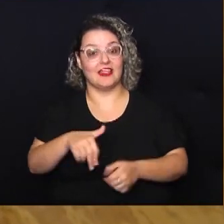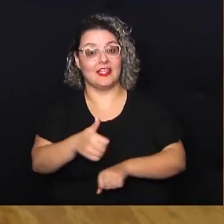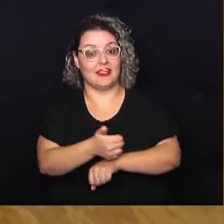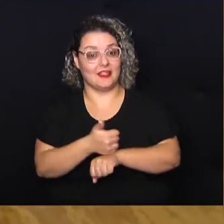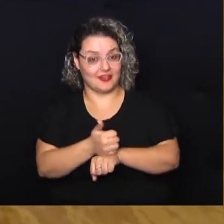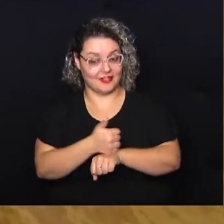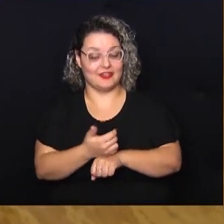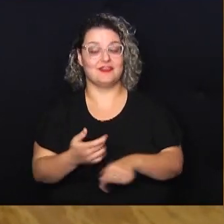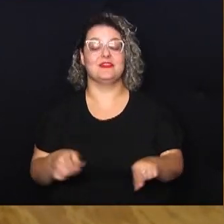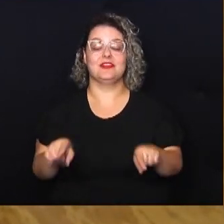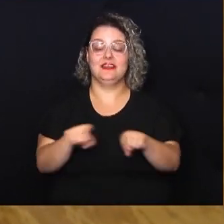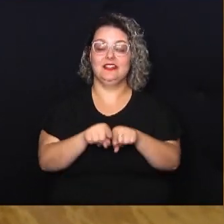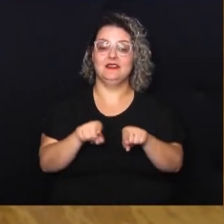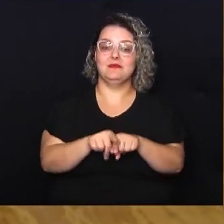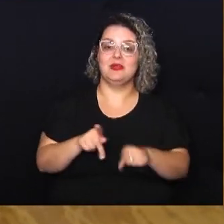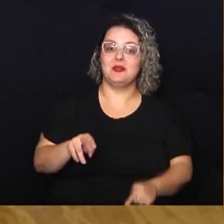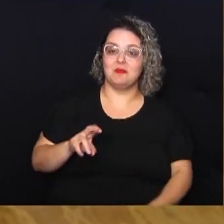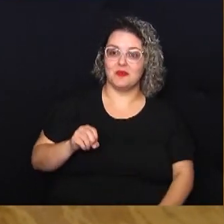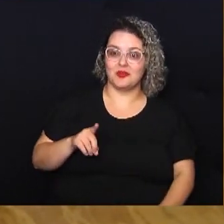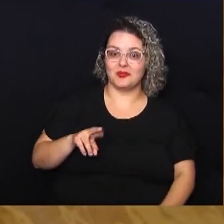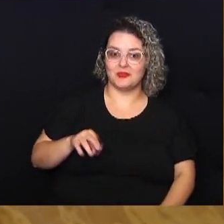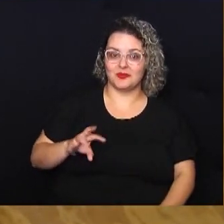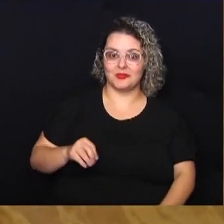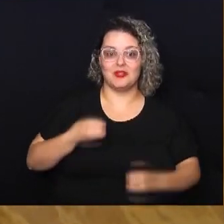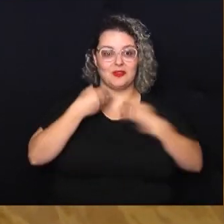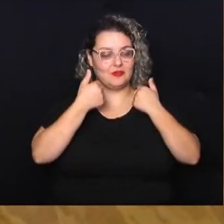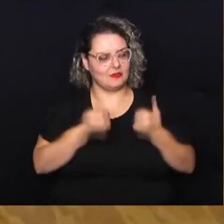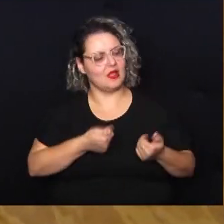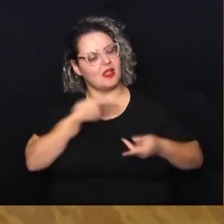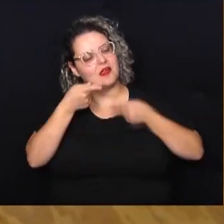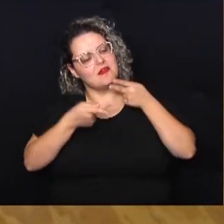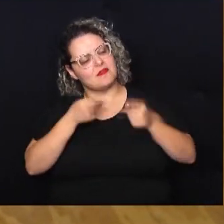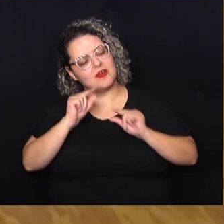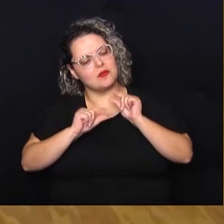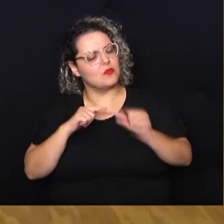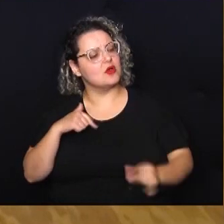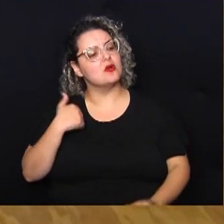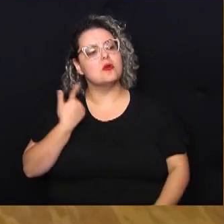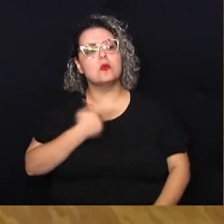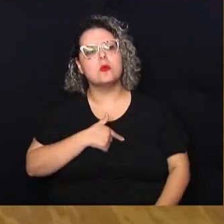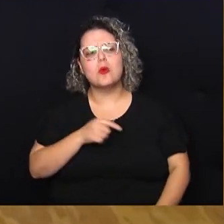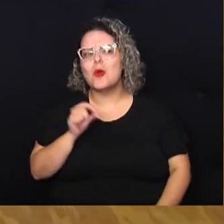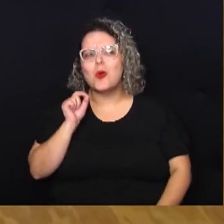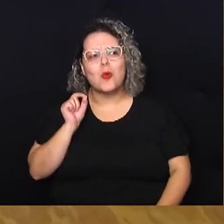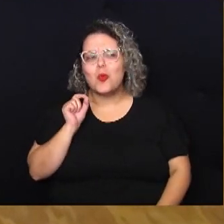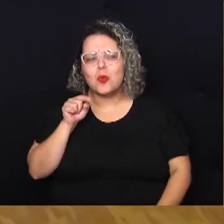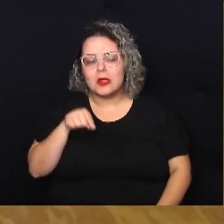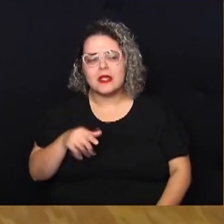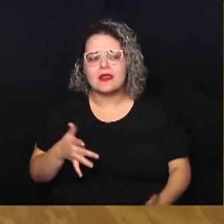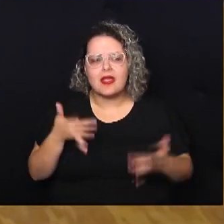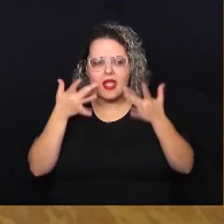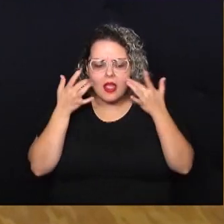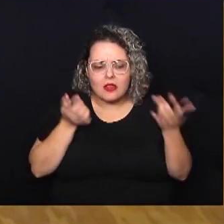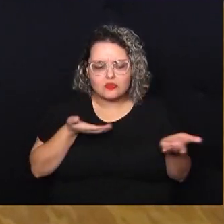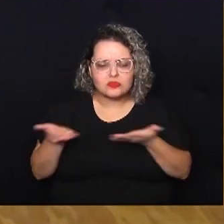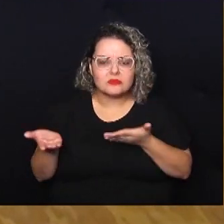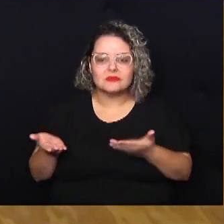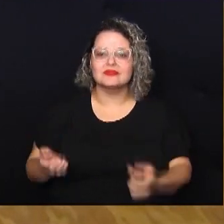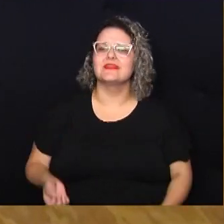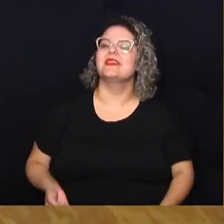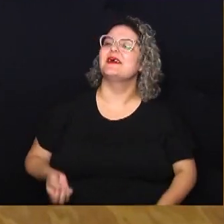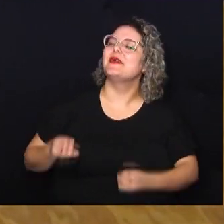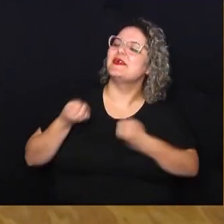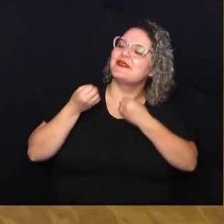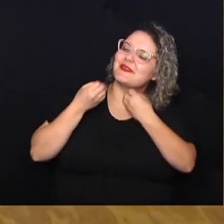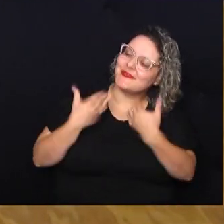produtora também do espetáculo. Tudo bem, Catarina? Conta um pouquinho pra gente o que é este espetáculo. Tudo bem,